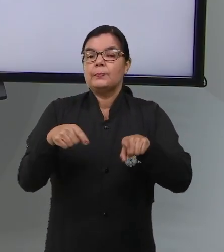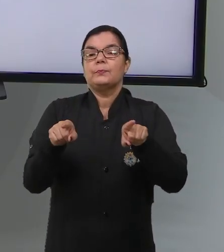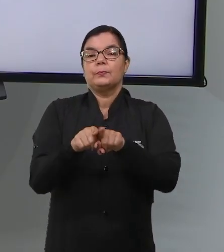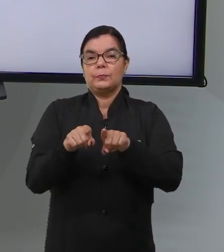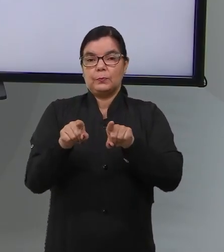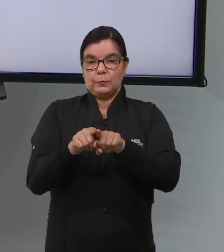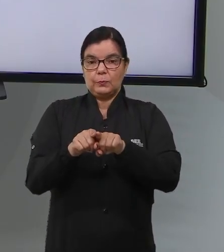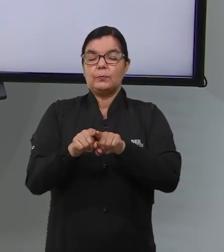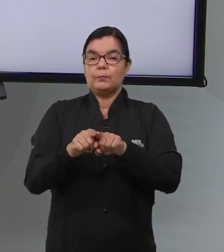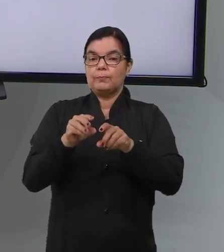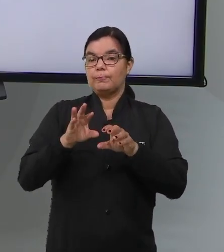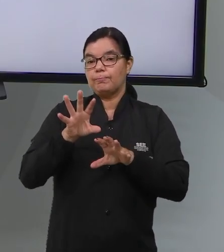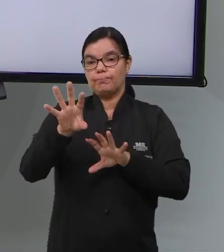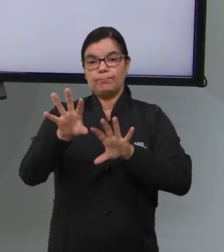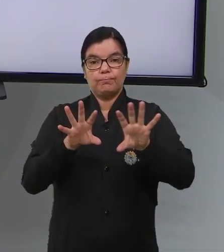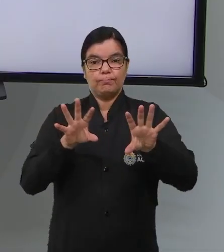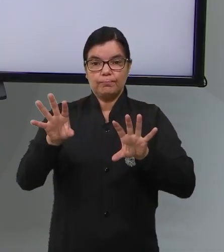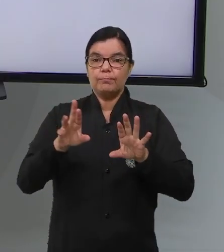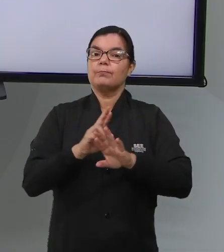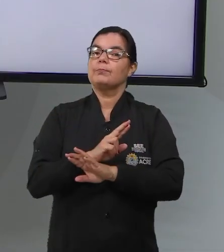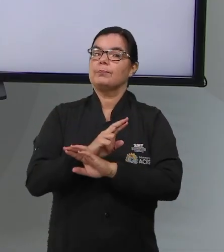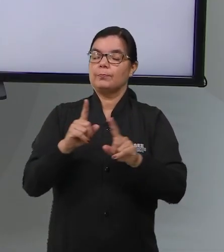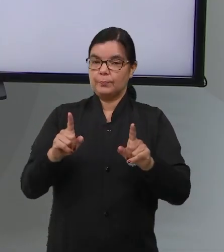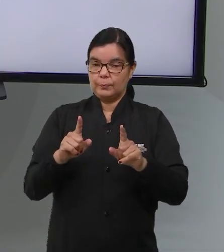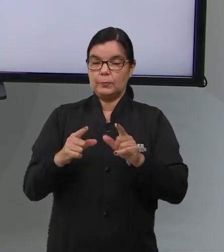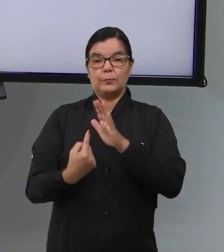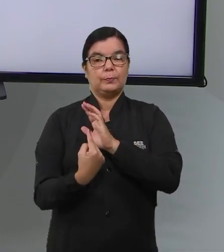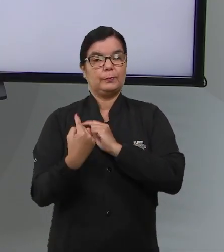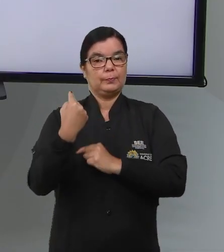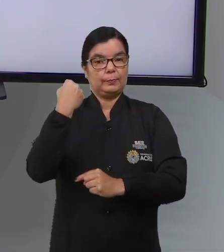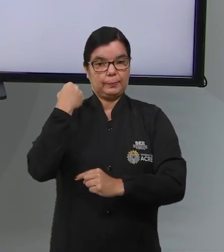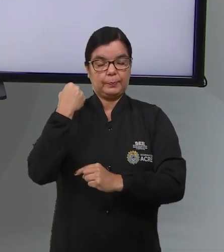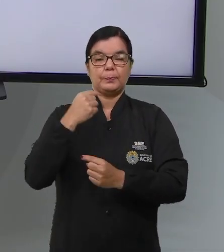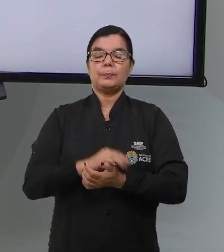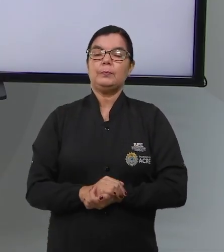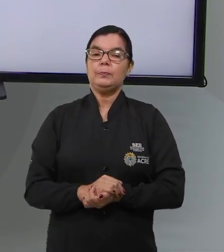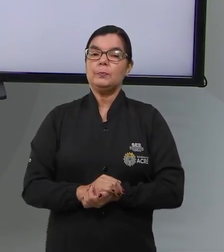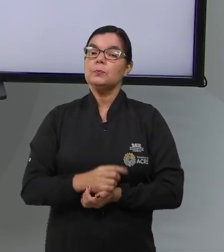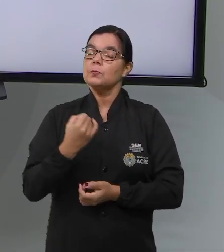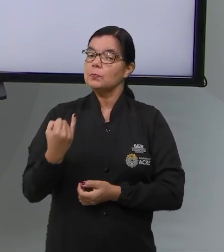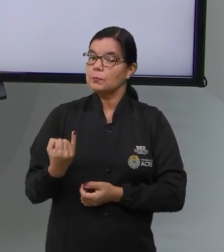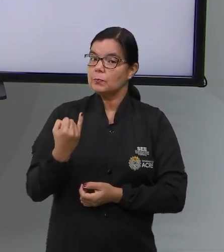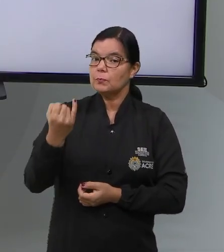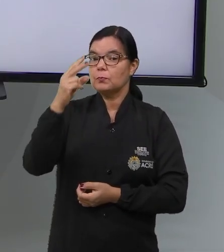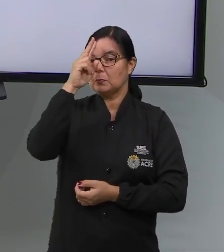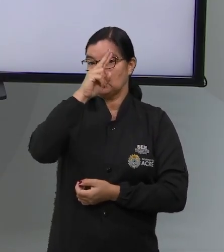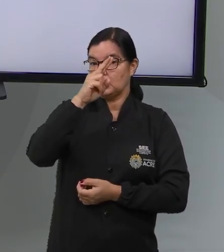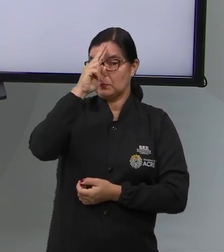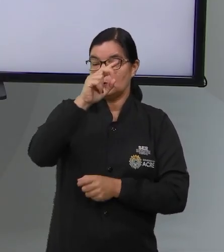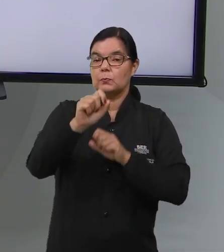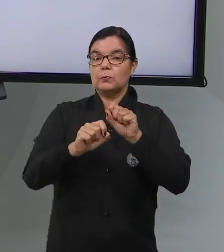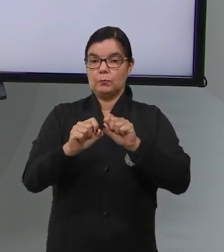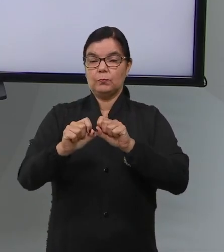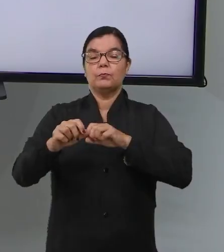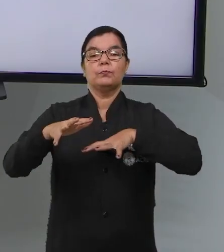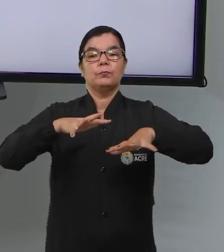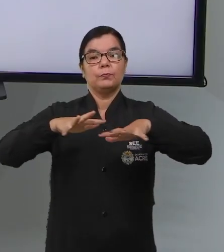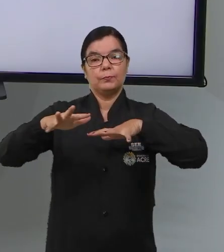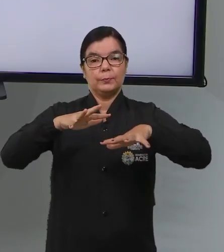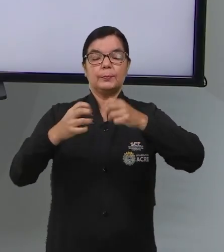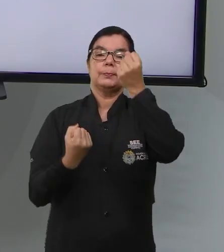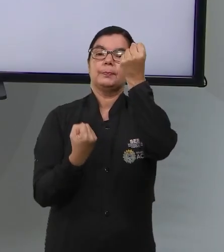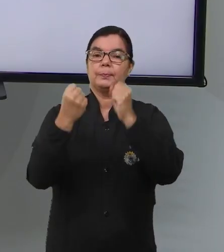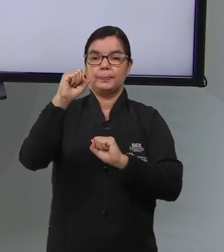absolutamente distinta do modo de produção anterior. Um dos marcos históricos foi a Revolução